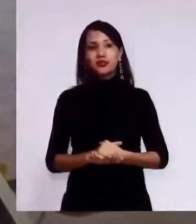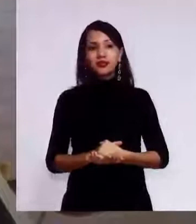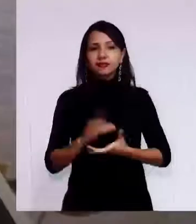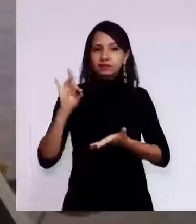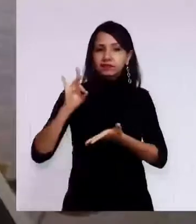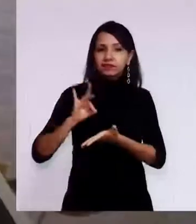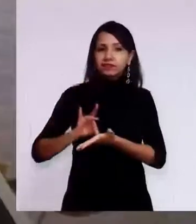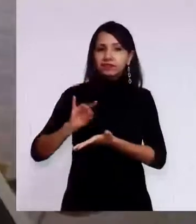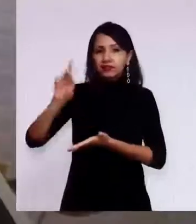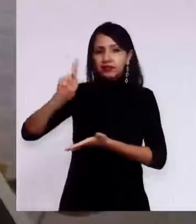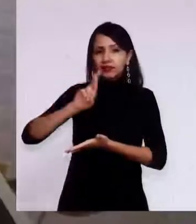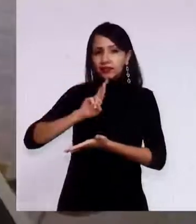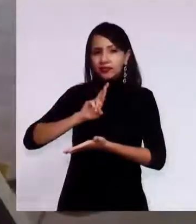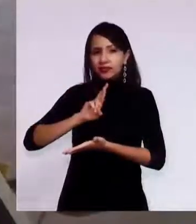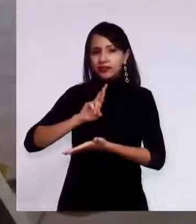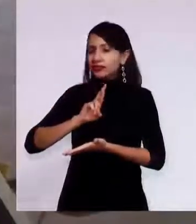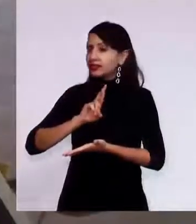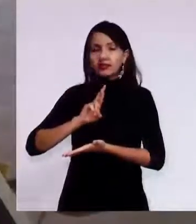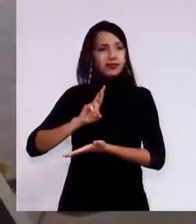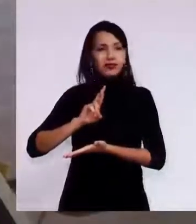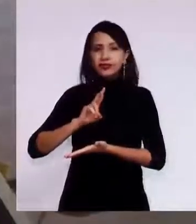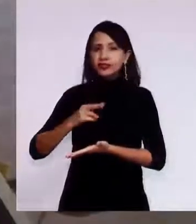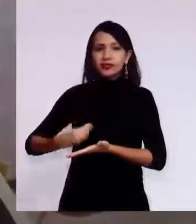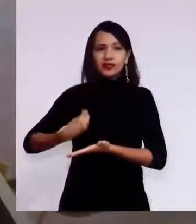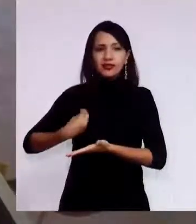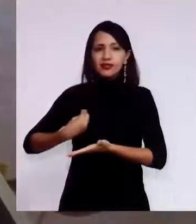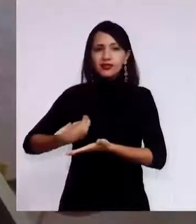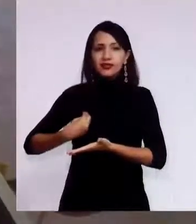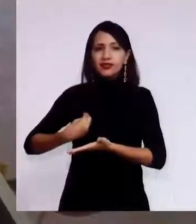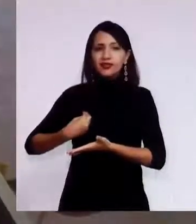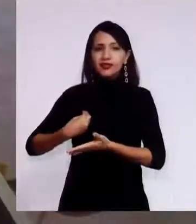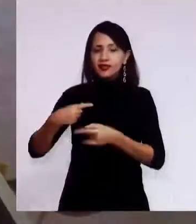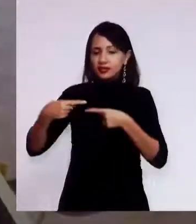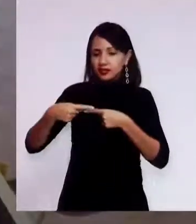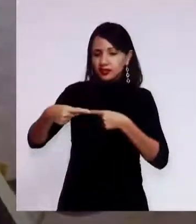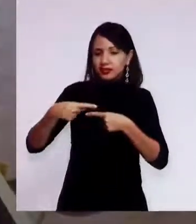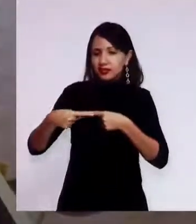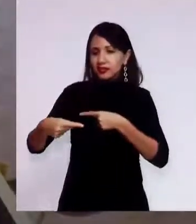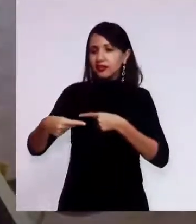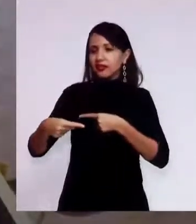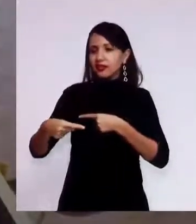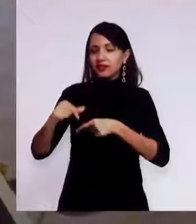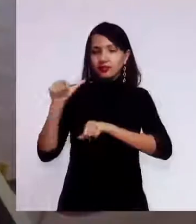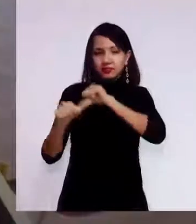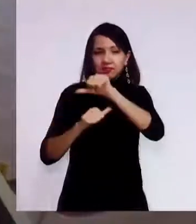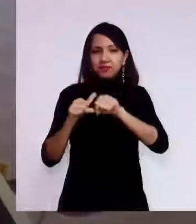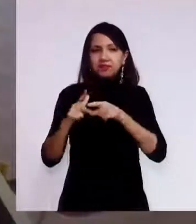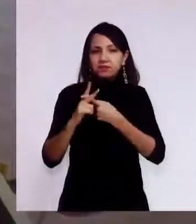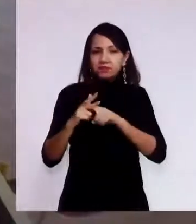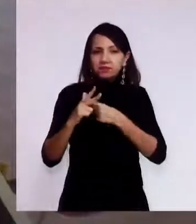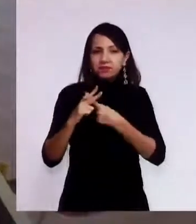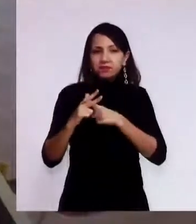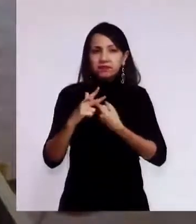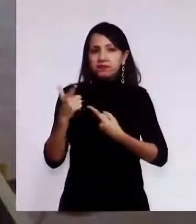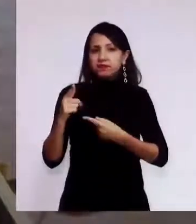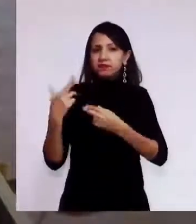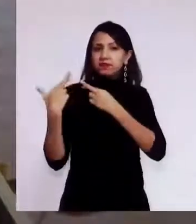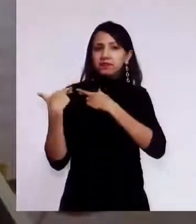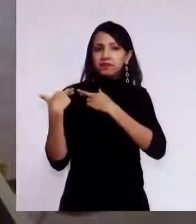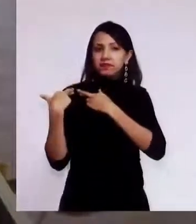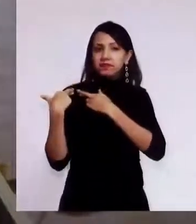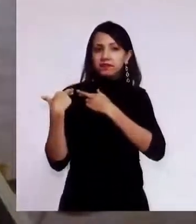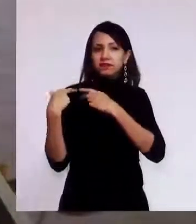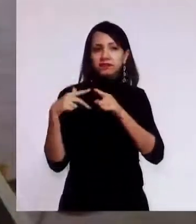Literalmente a resposta: não existe um prazo para reparos. Não sou eu o responsável pelo cronograma